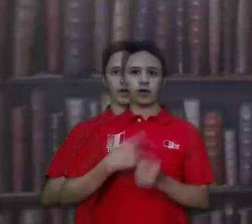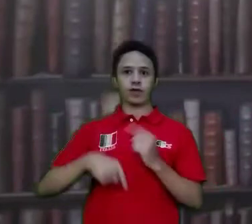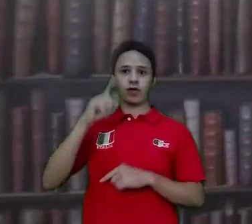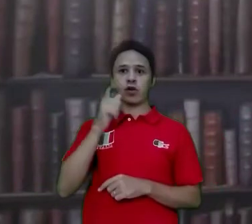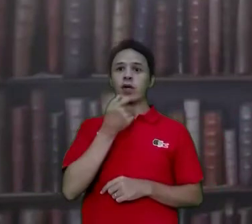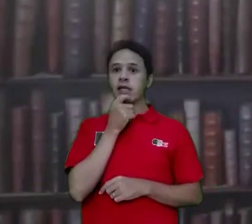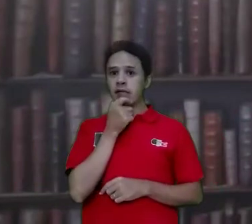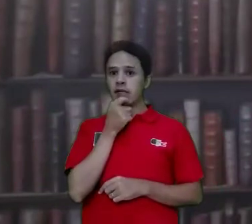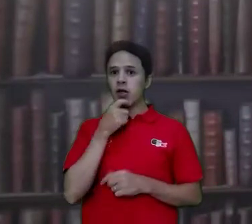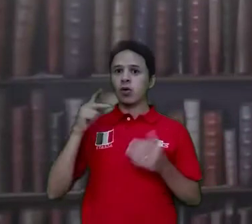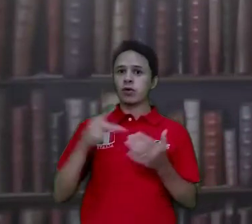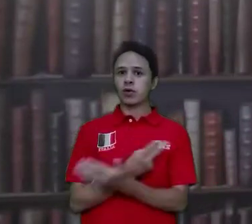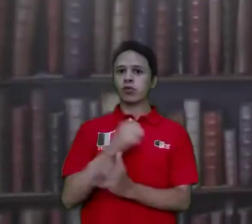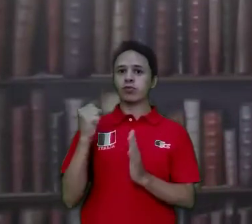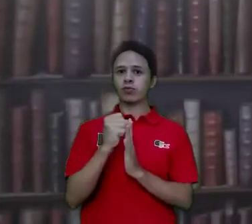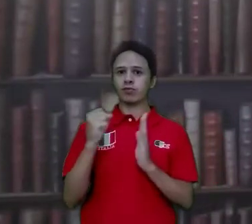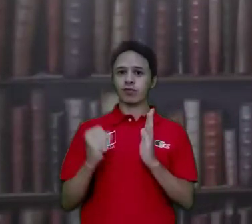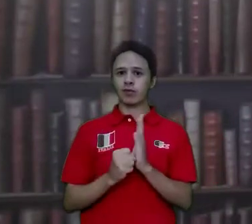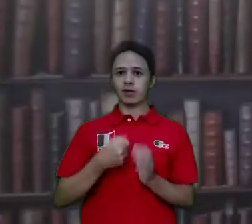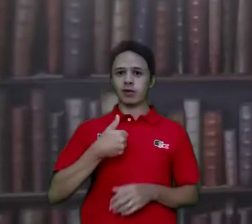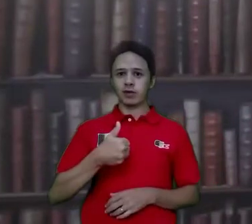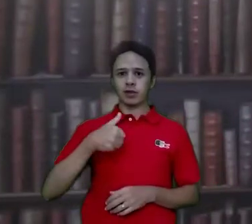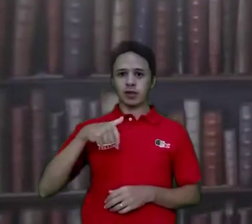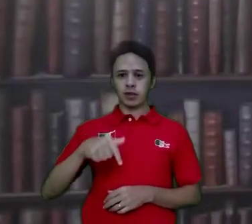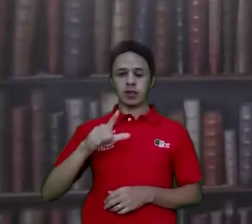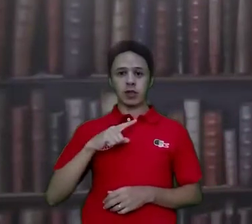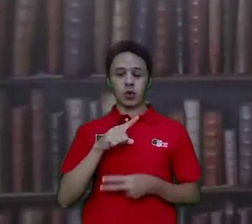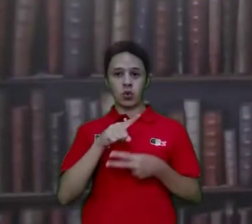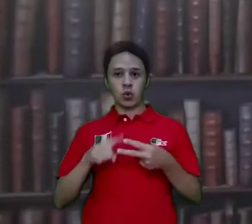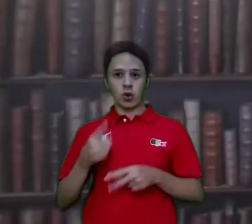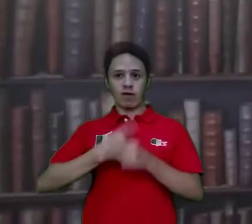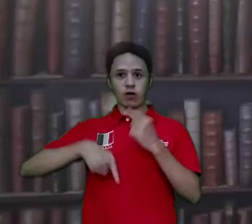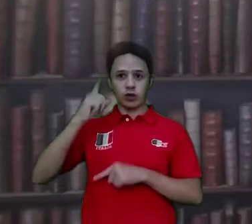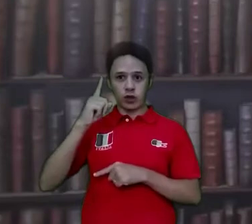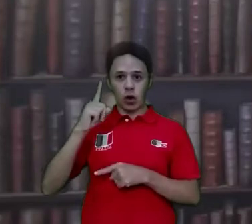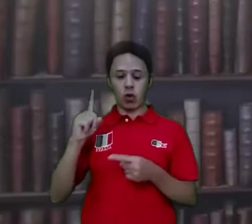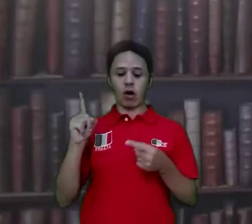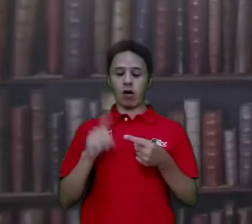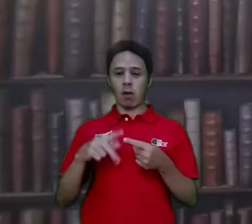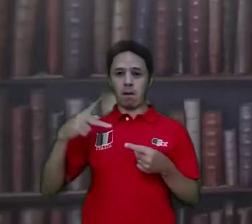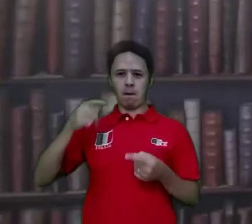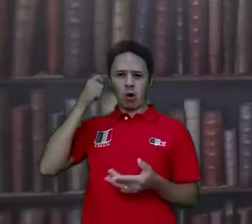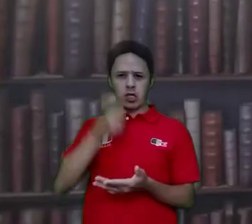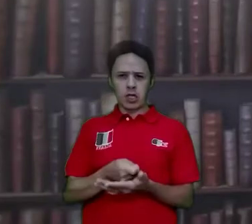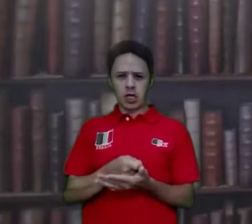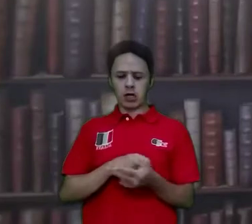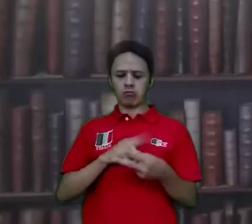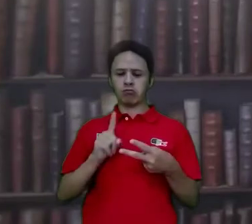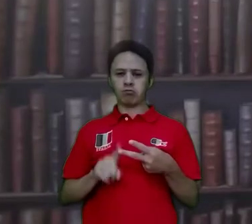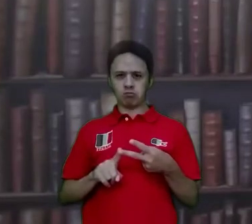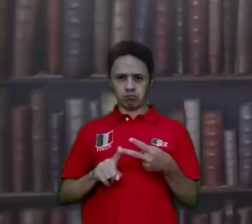As revoluções inglesas aconteceram no século XVII. São duas revoluções, a